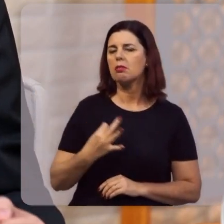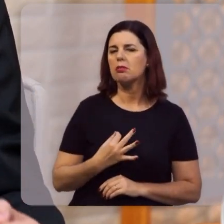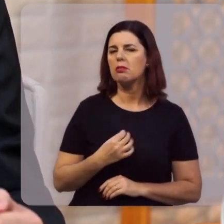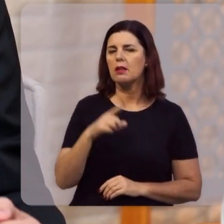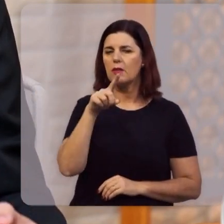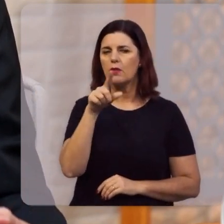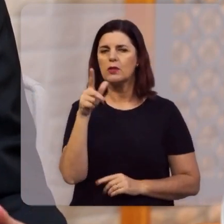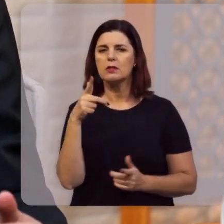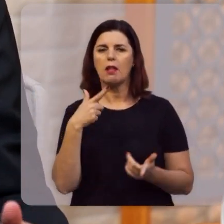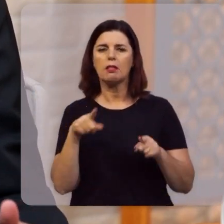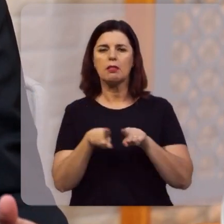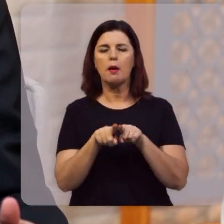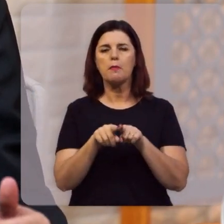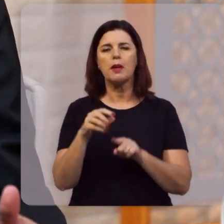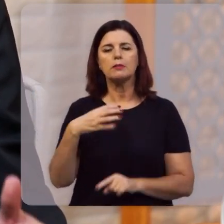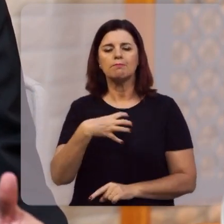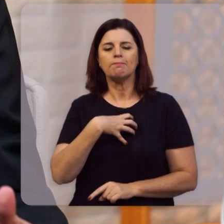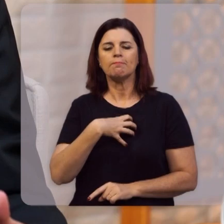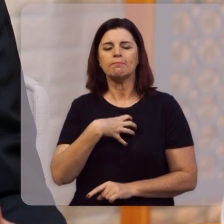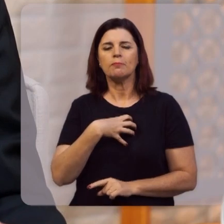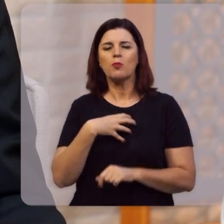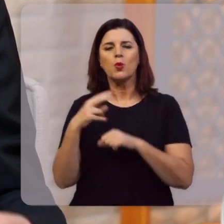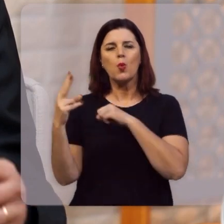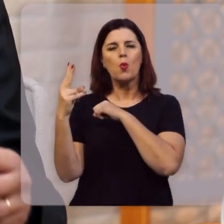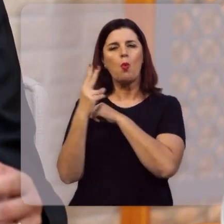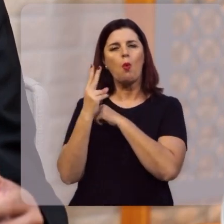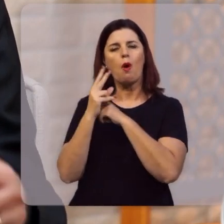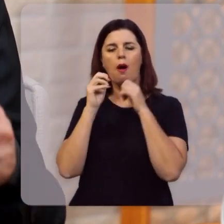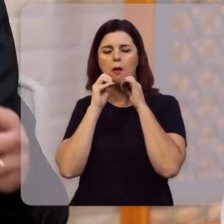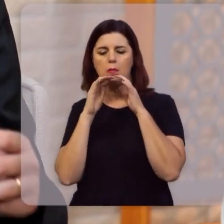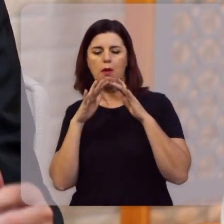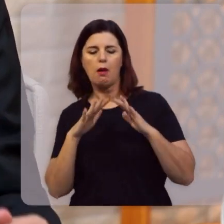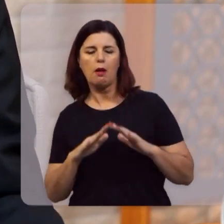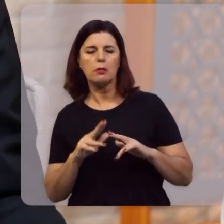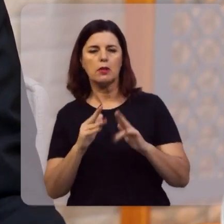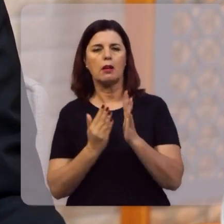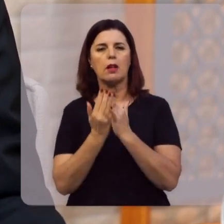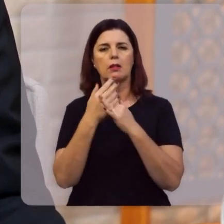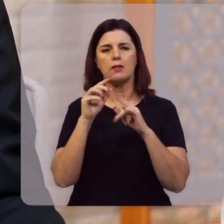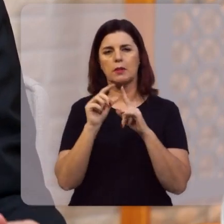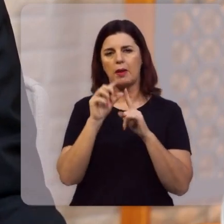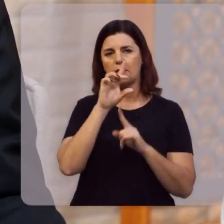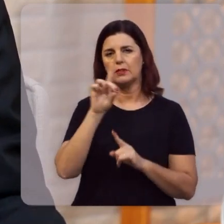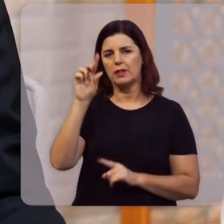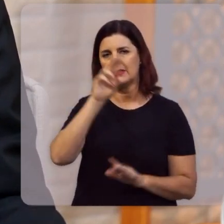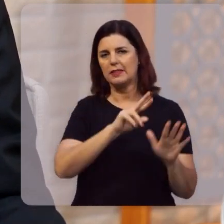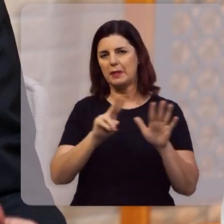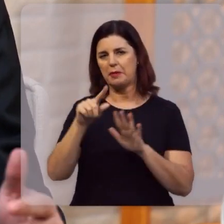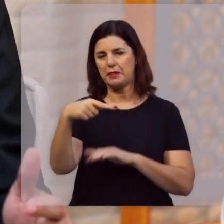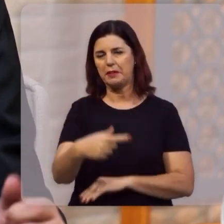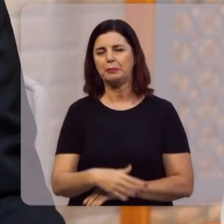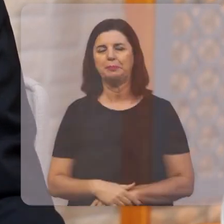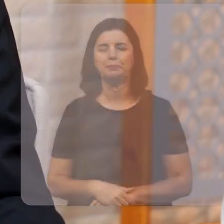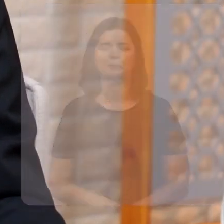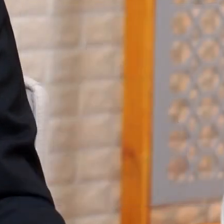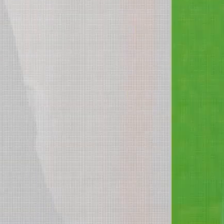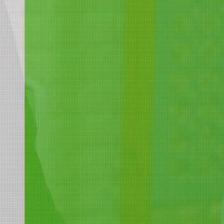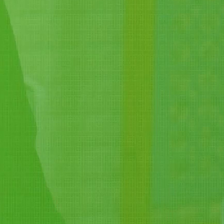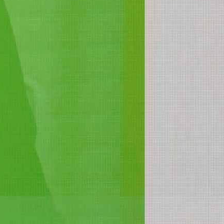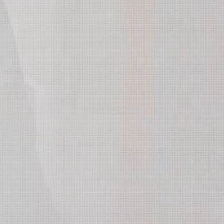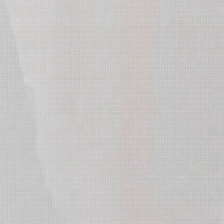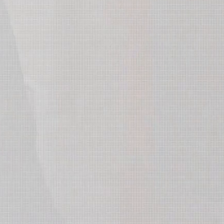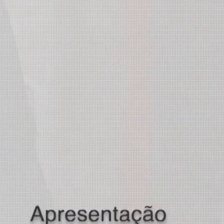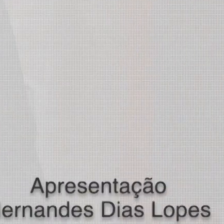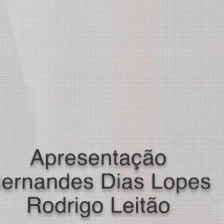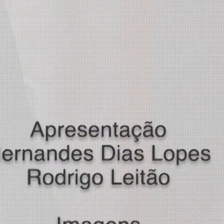tenho certeza que você se sentirá, então, cuidado e abençoado pela palavra do Senhor. Até semana que vem.